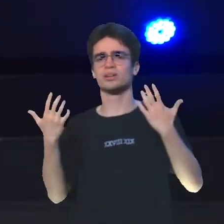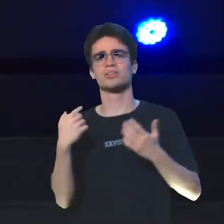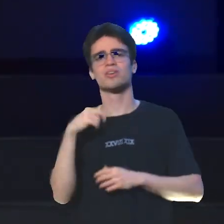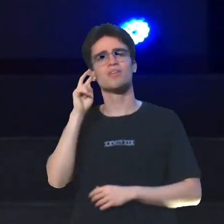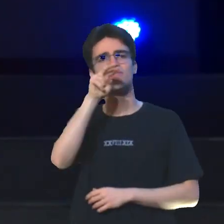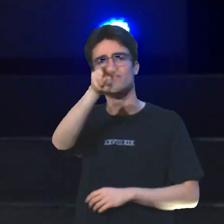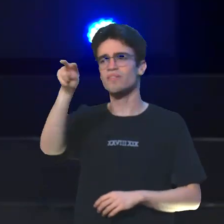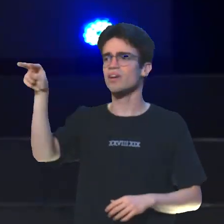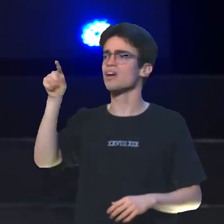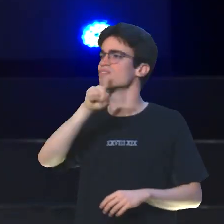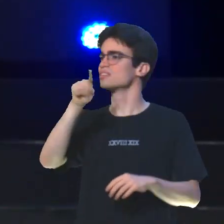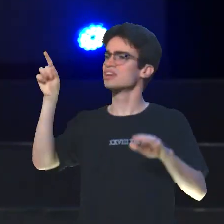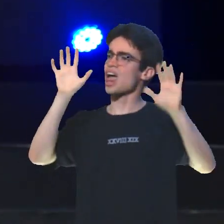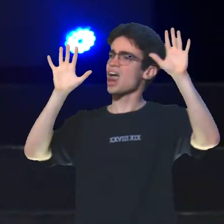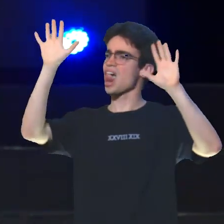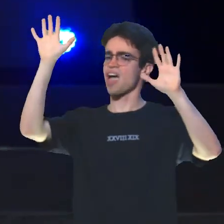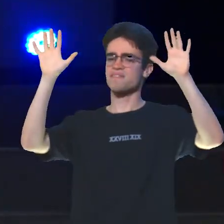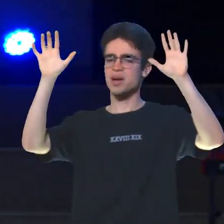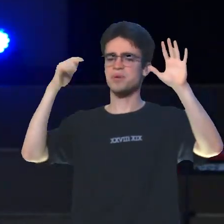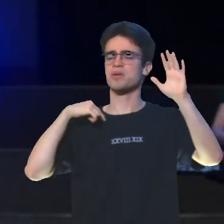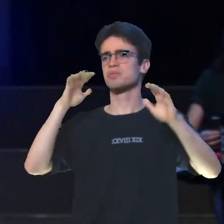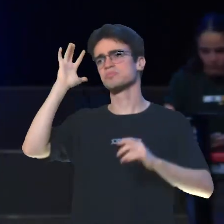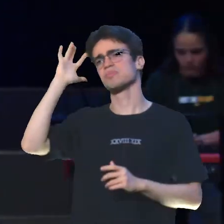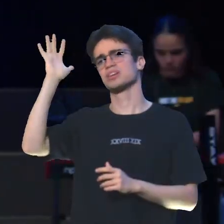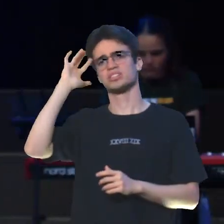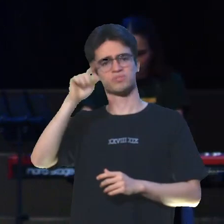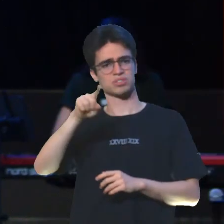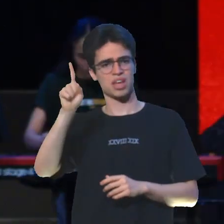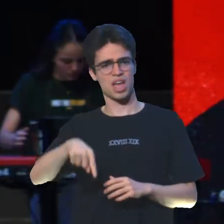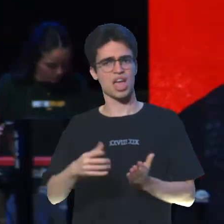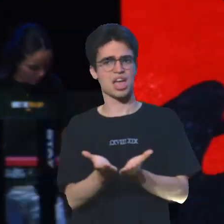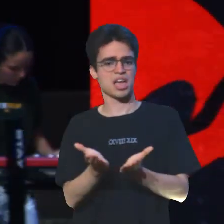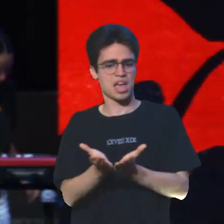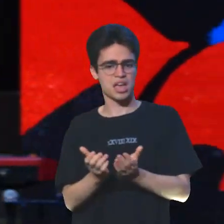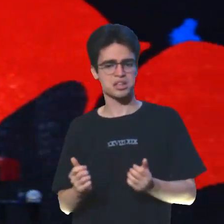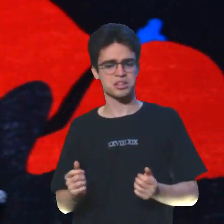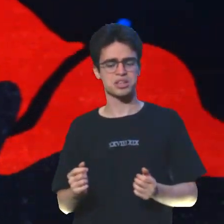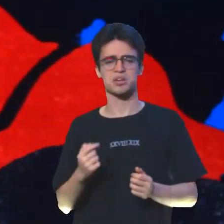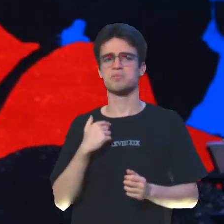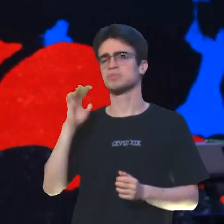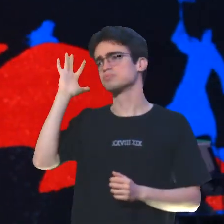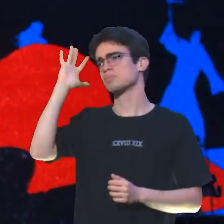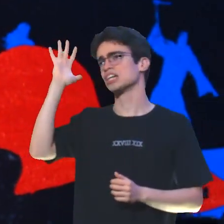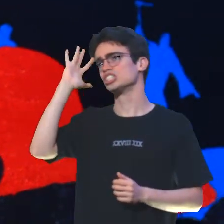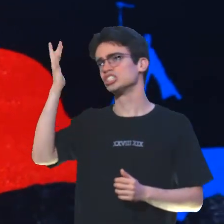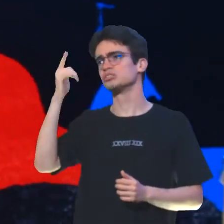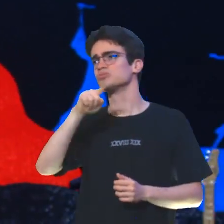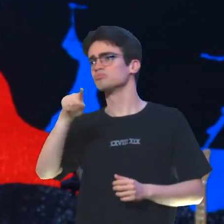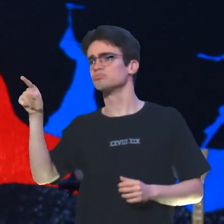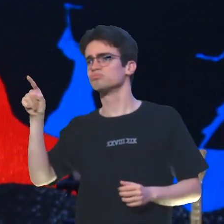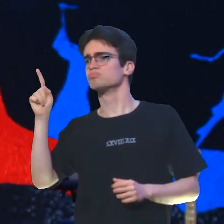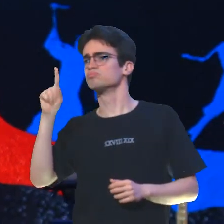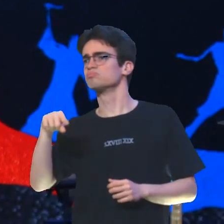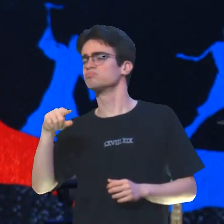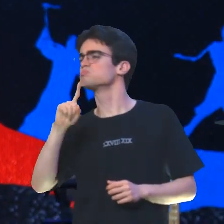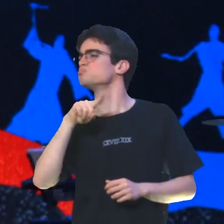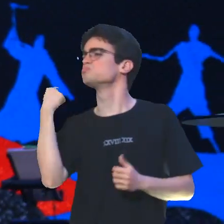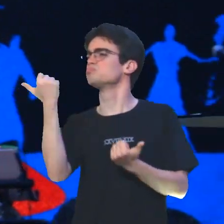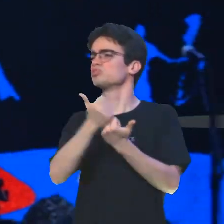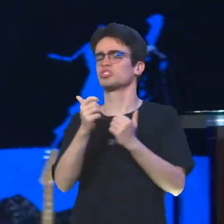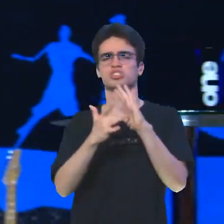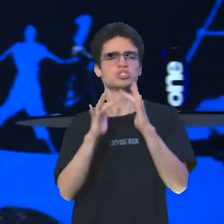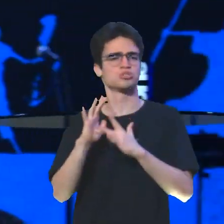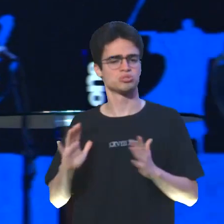mão levantada, eu imagino que vocês sejam crentes. Eu imagino que vocês morreriam por Jesus.